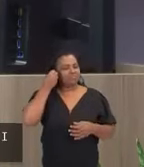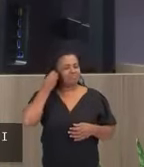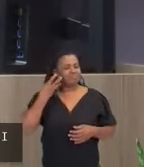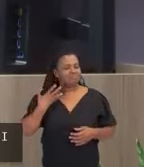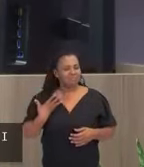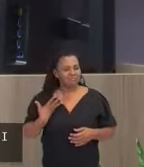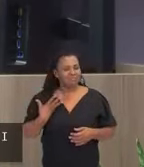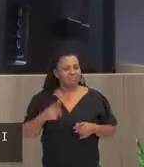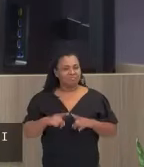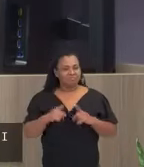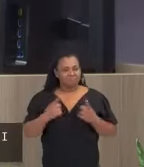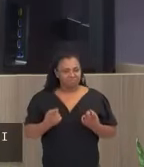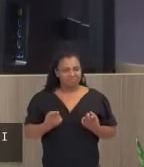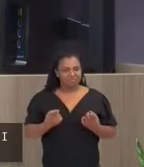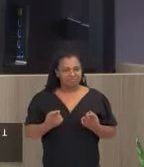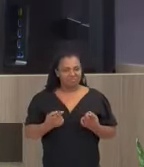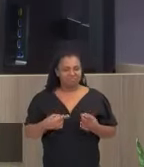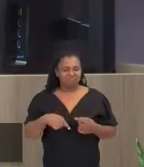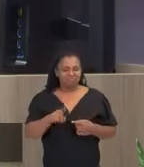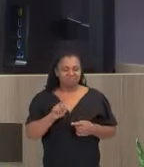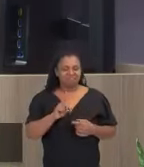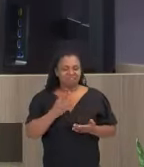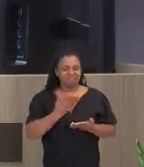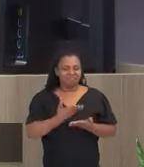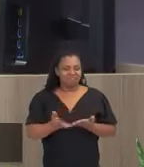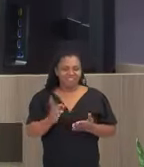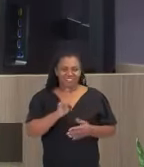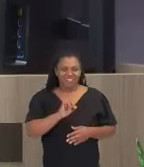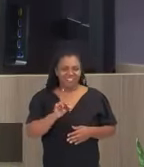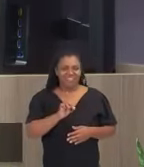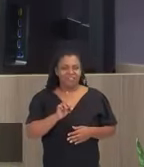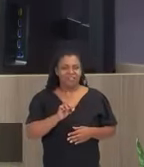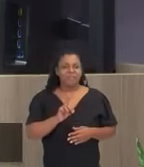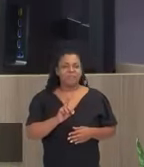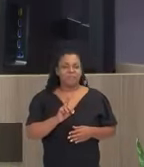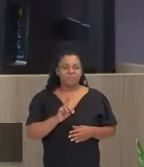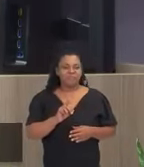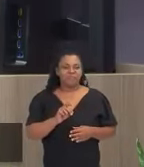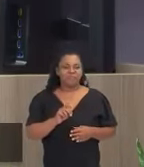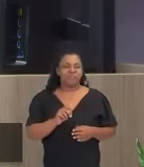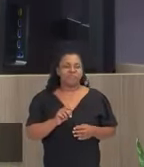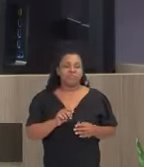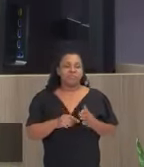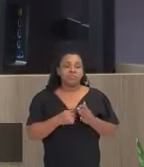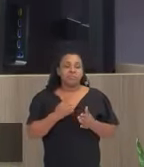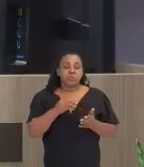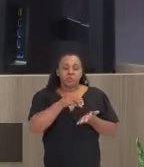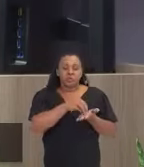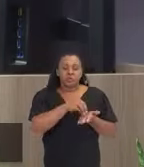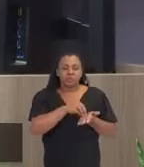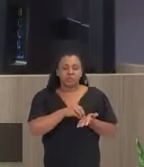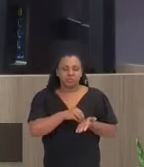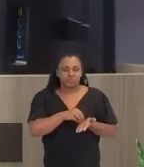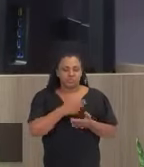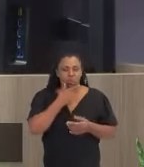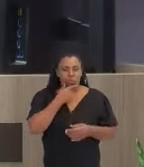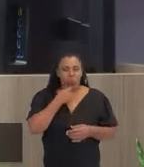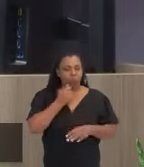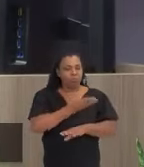para não perder... eu botei aqui a primeira coisa que eu coloquei, vai ficar, mas sempre é tempo. Então, eu sou um homem